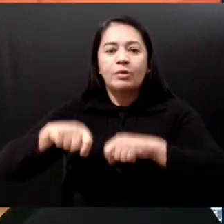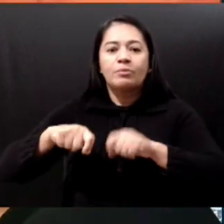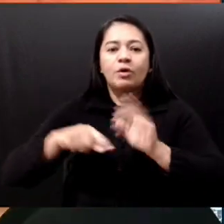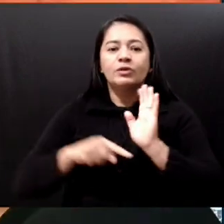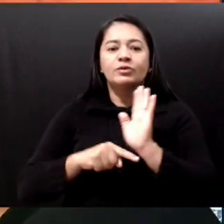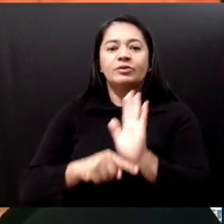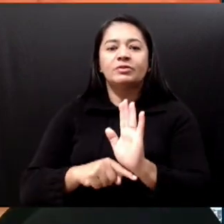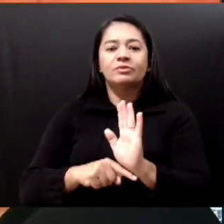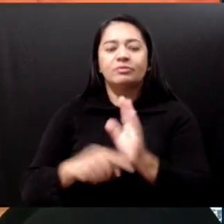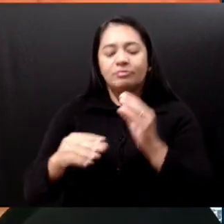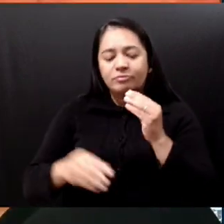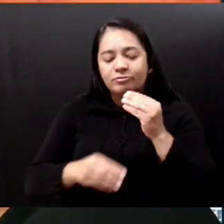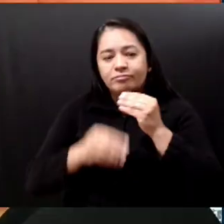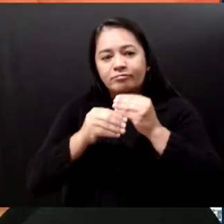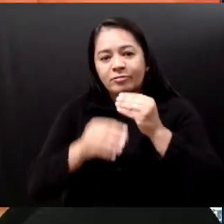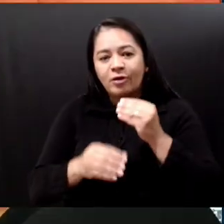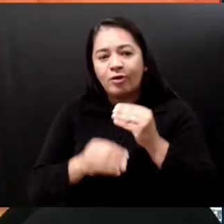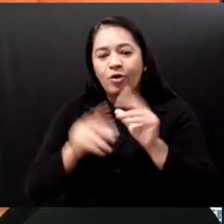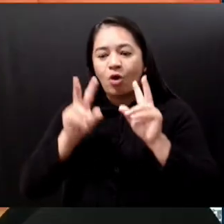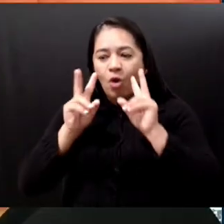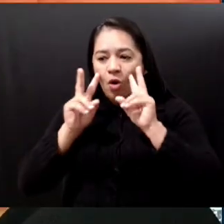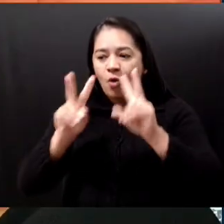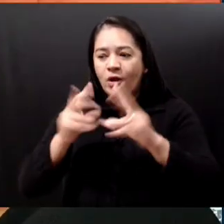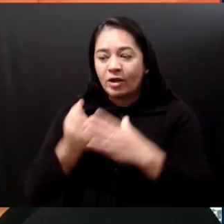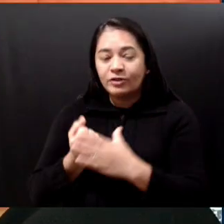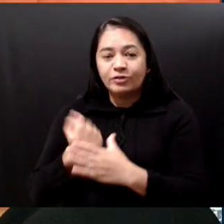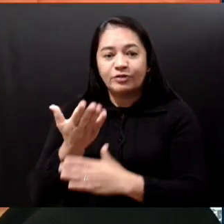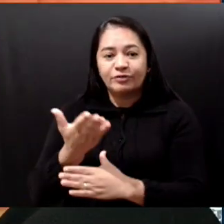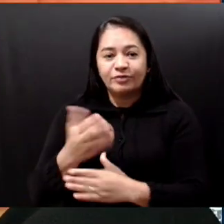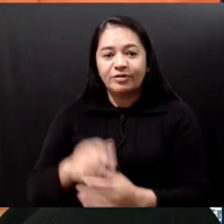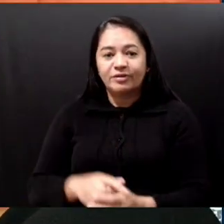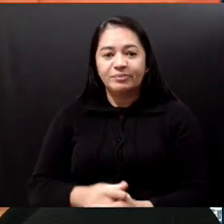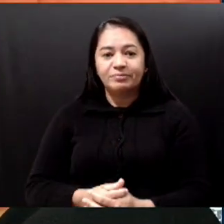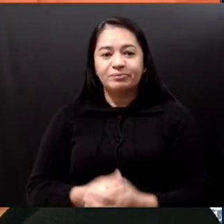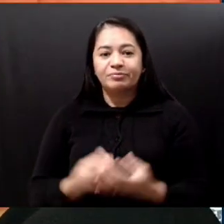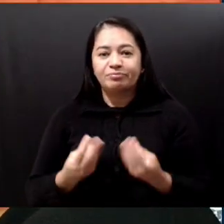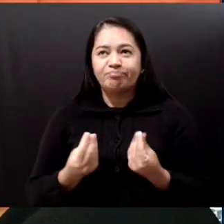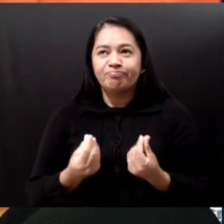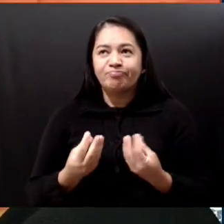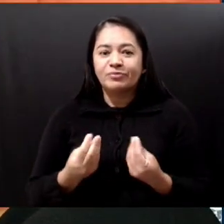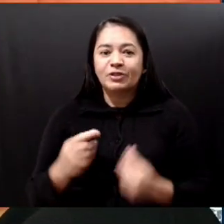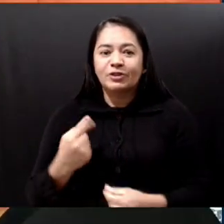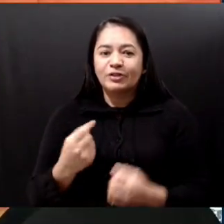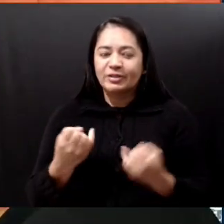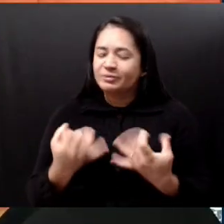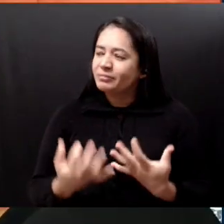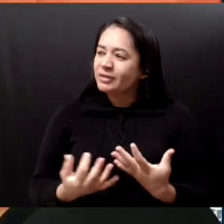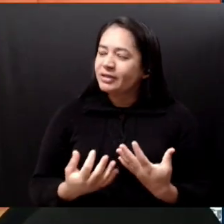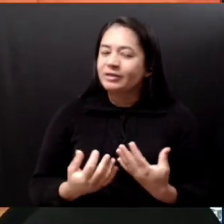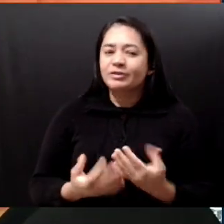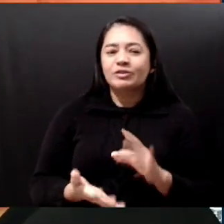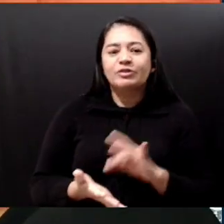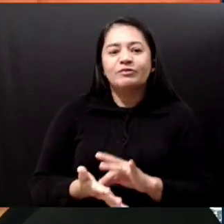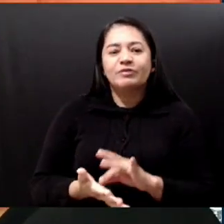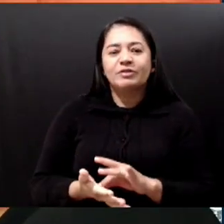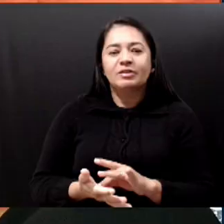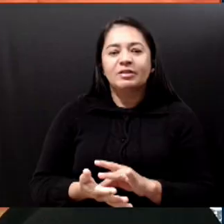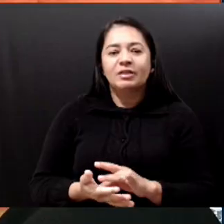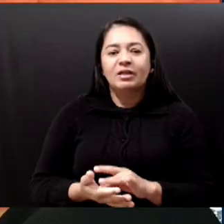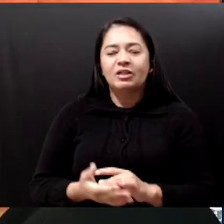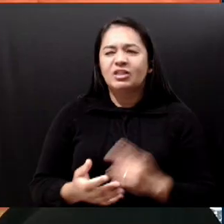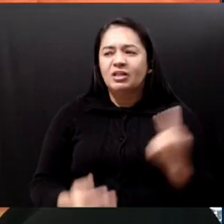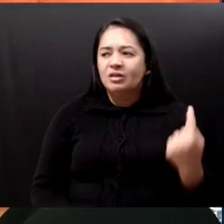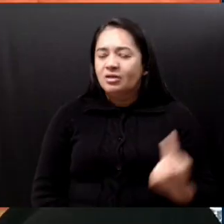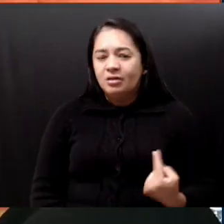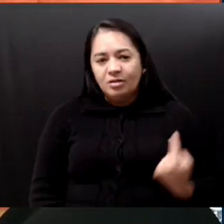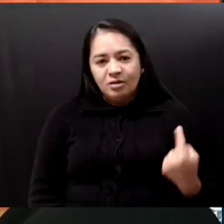um olhar de fora. Essa coisa que a gente comentou de fato de ser muito solitário empreender,